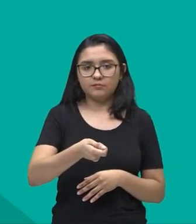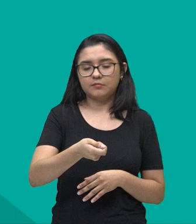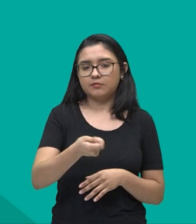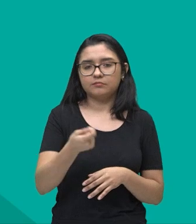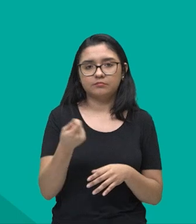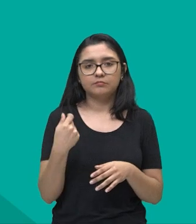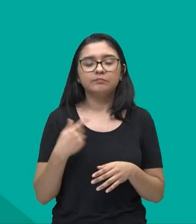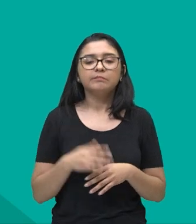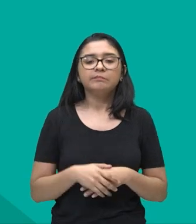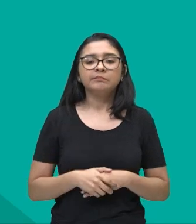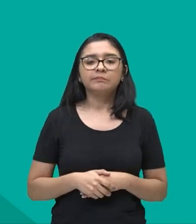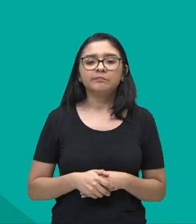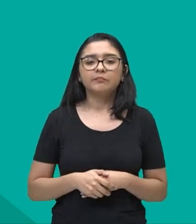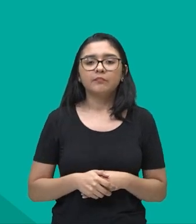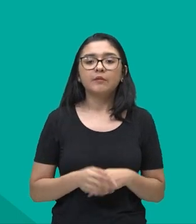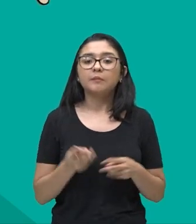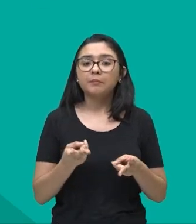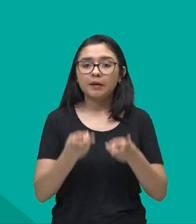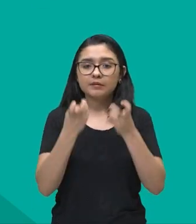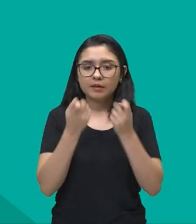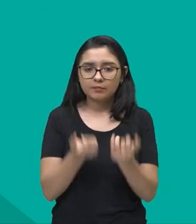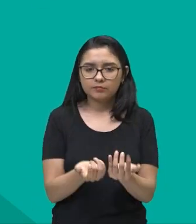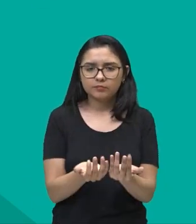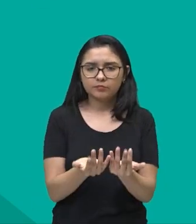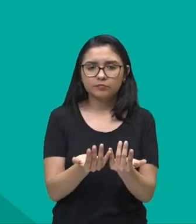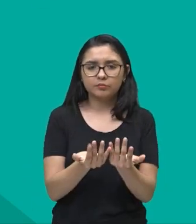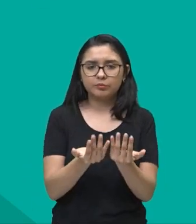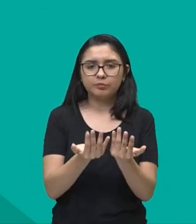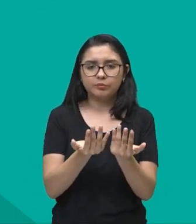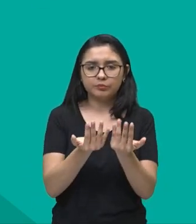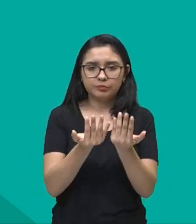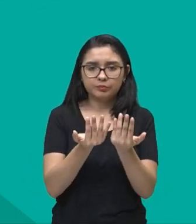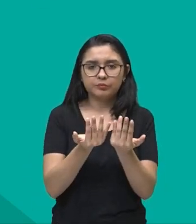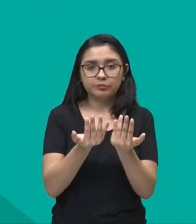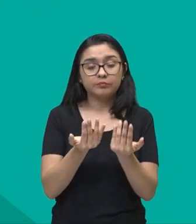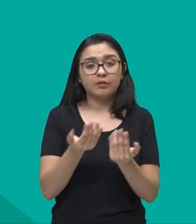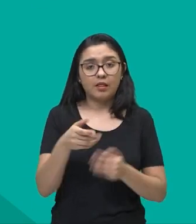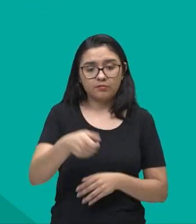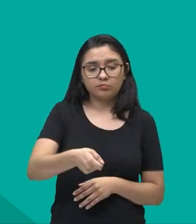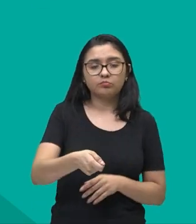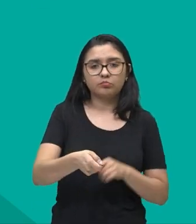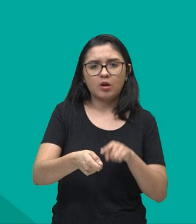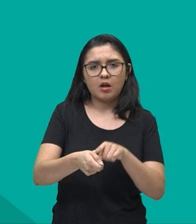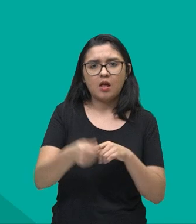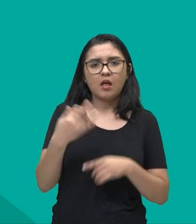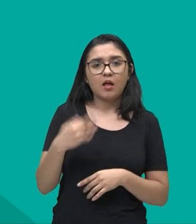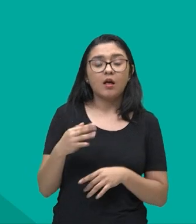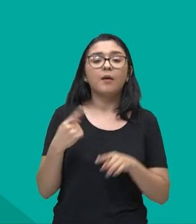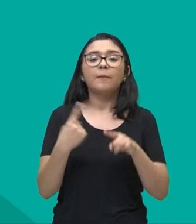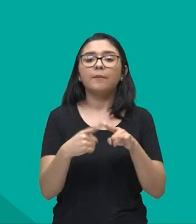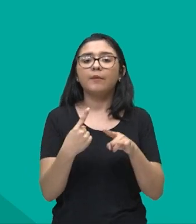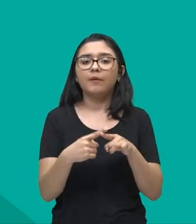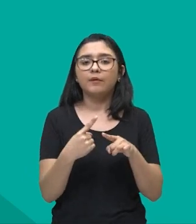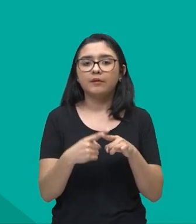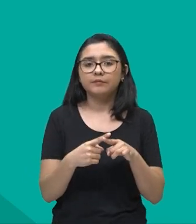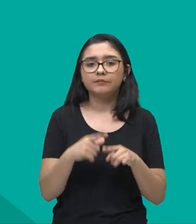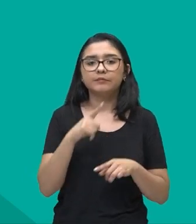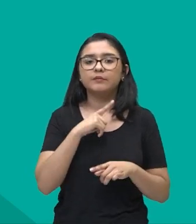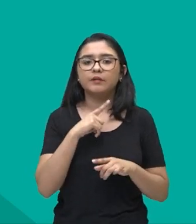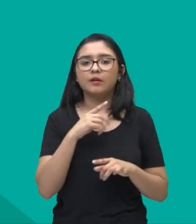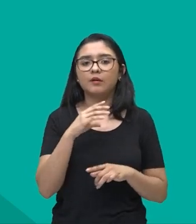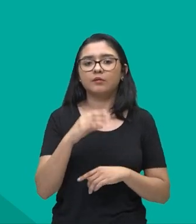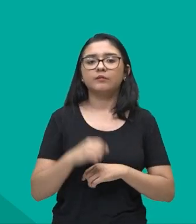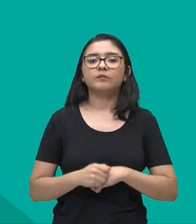algo e você observa que a pessoa se queimou, porque nesse caso aí houve aí